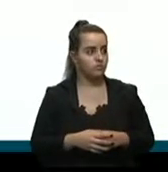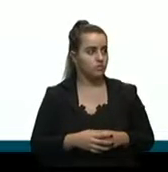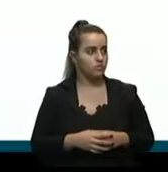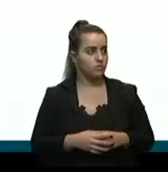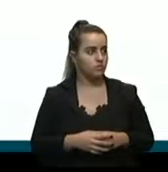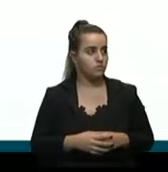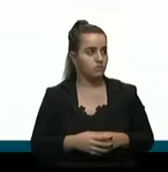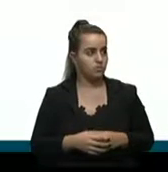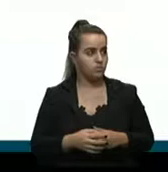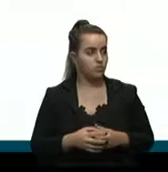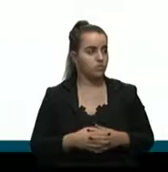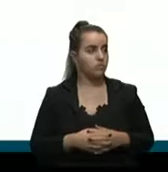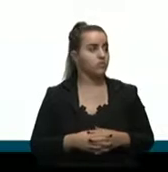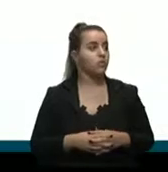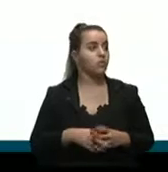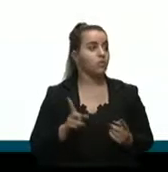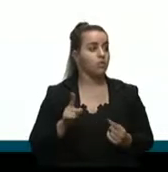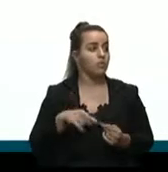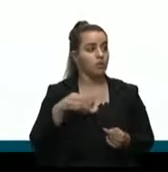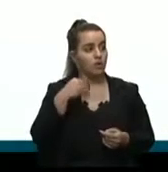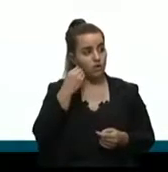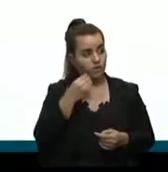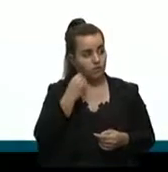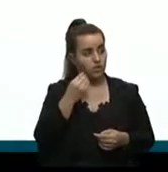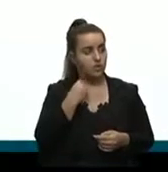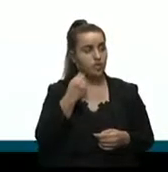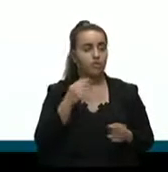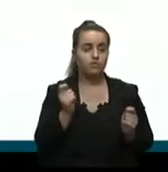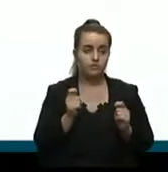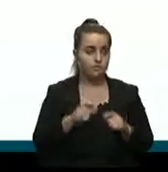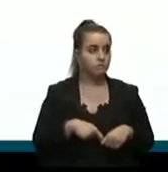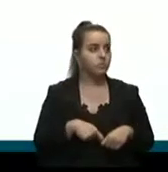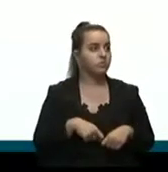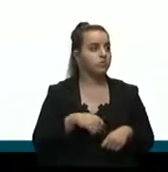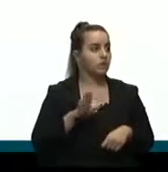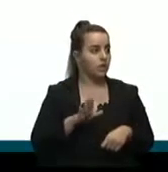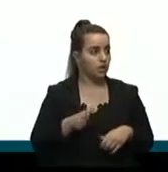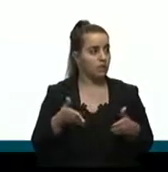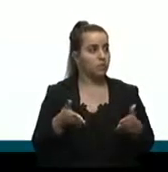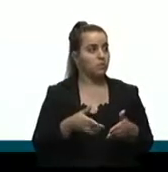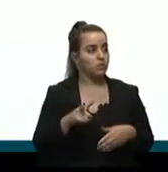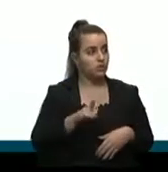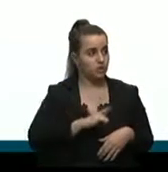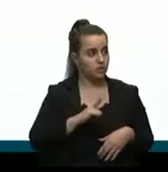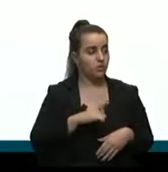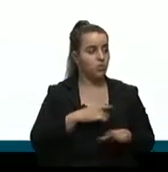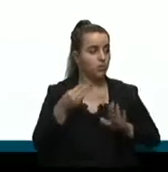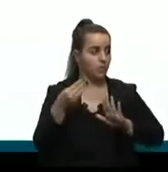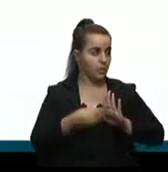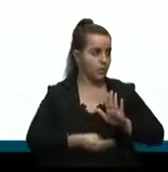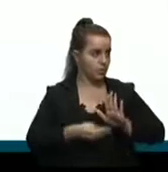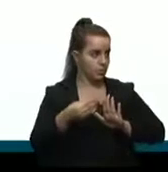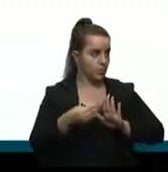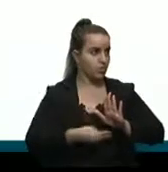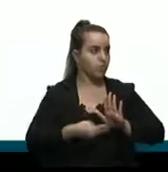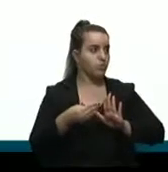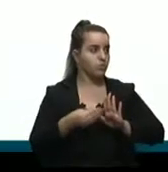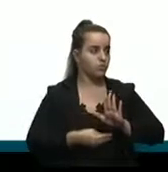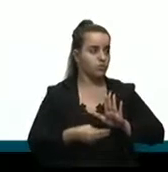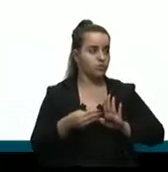conhecida. O objetivo do teste estatístico de hipóteses é, então, fornecer uma